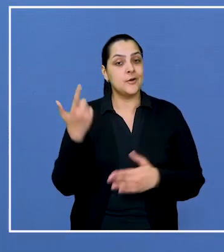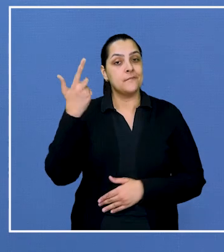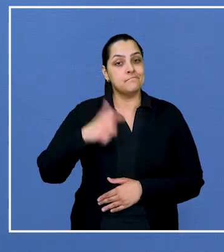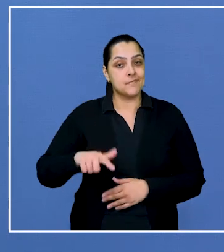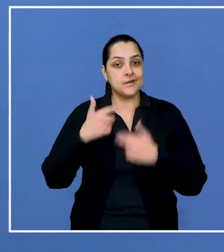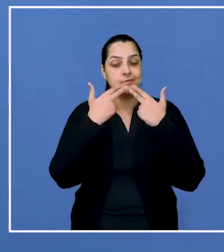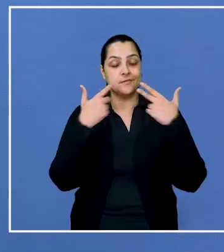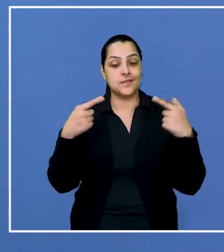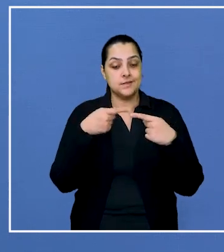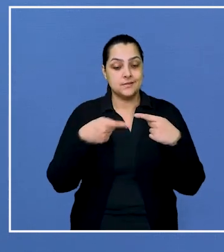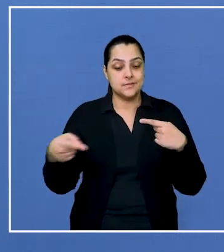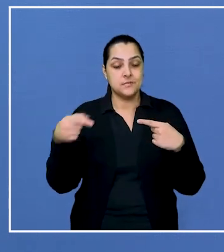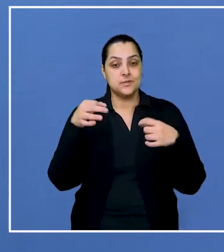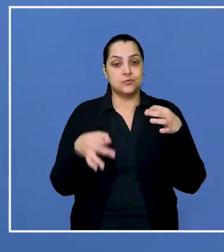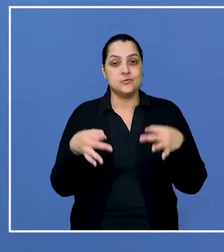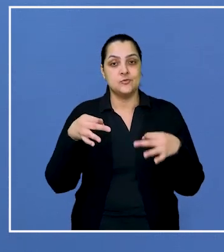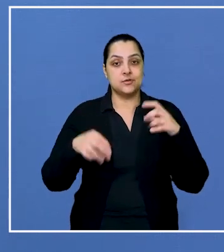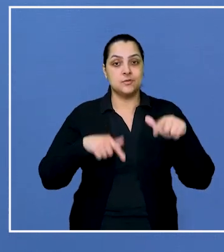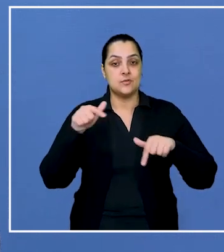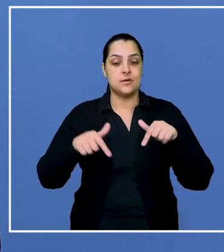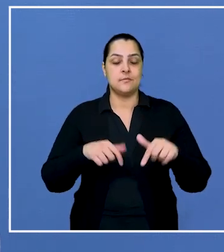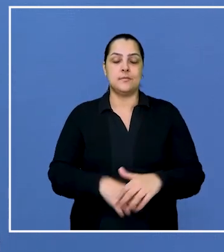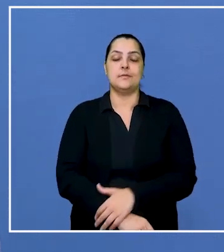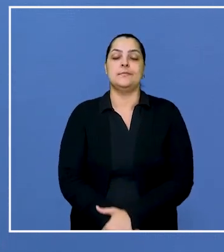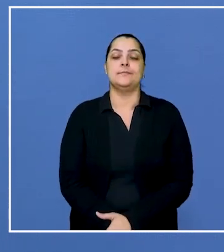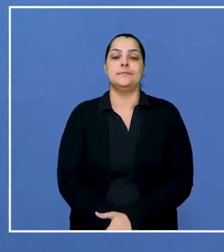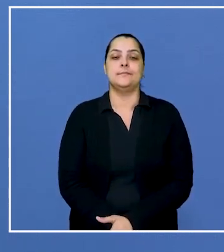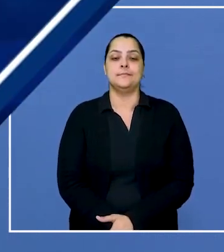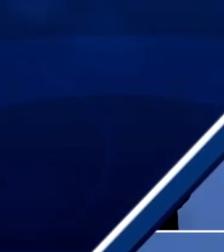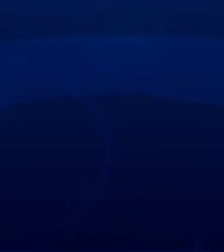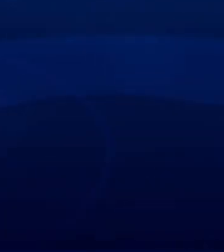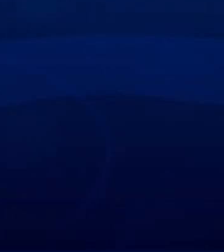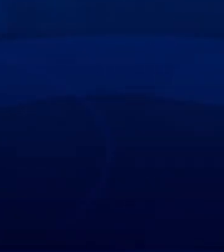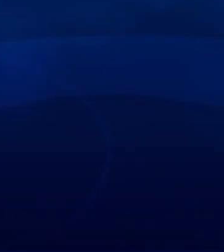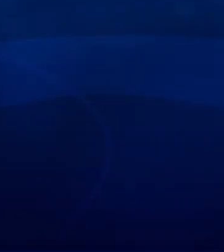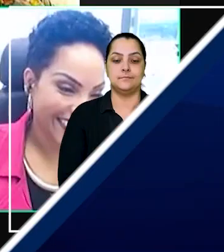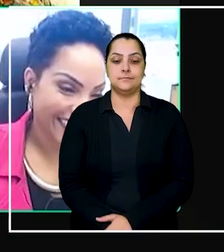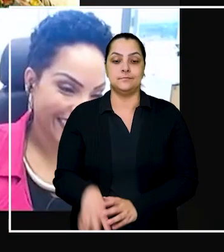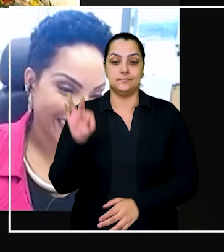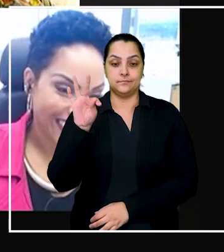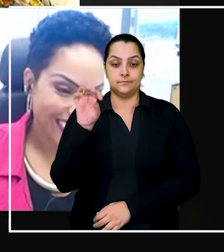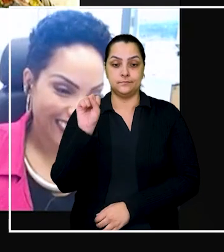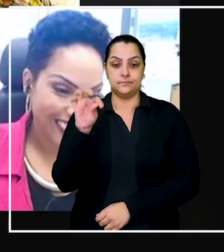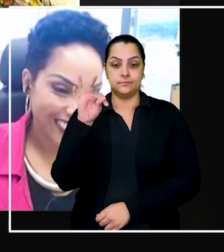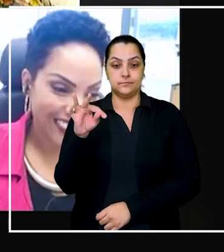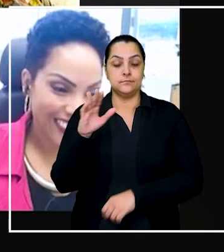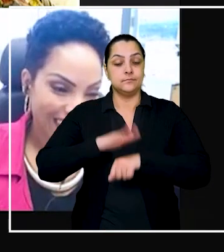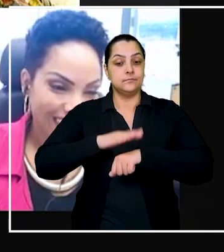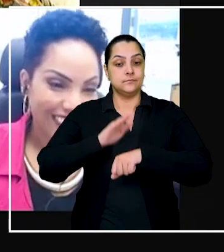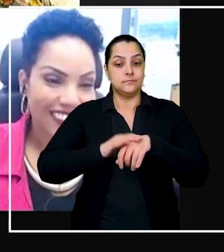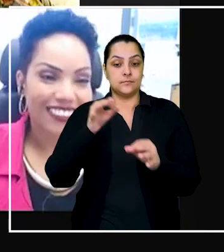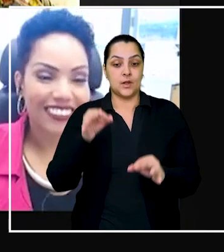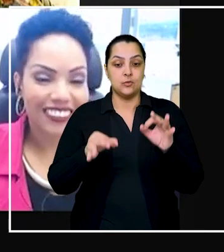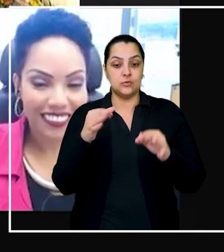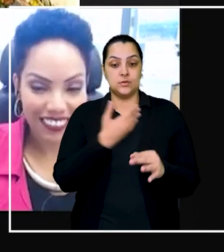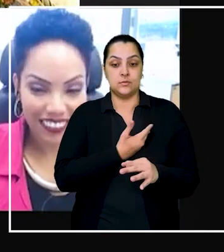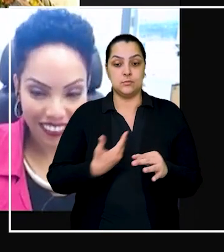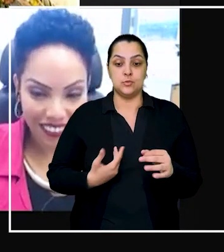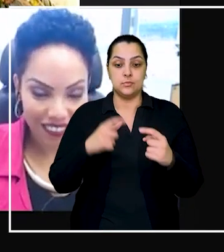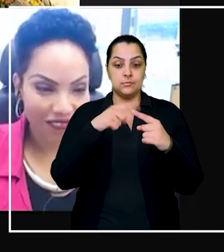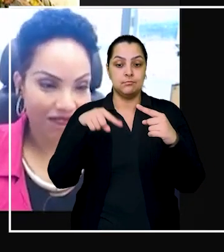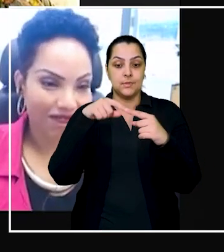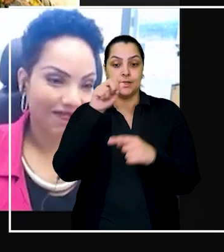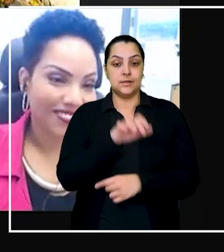Fique agora com mais notícias da semana na Justiça do Trabalho. O Tribunal Superior do Trabalho realizou audiência